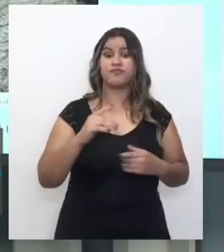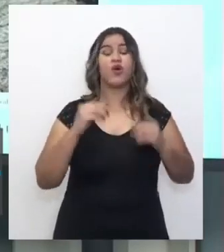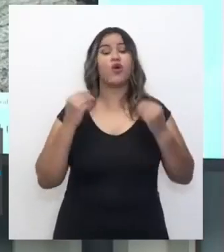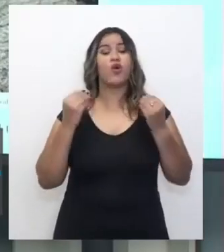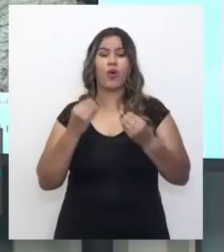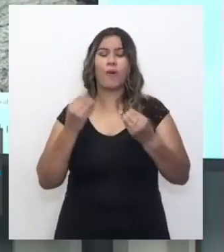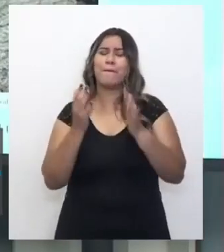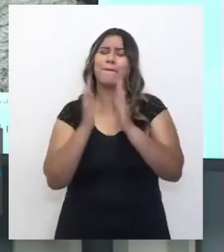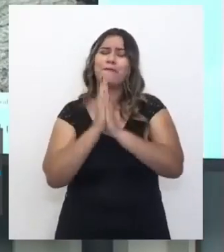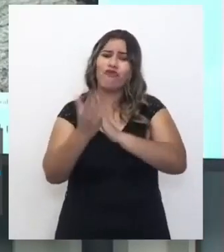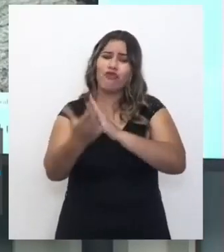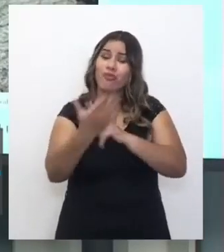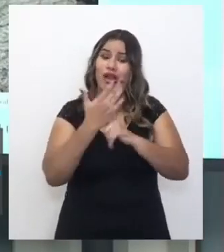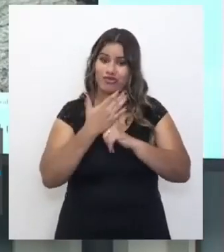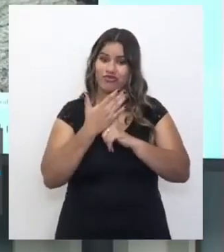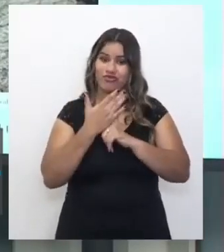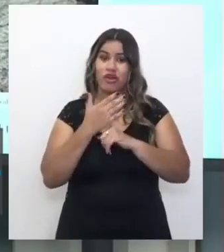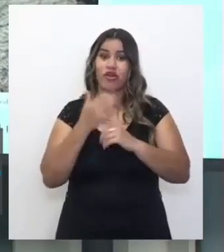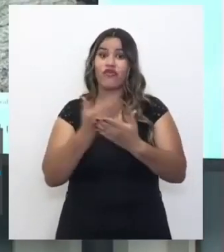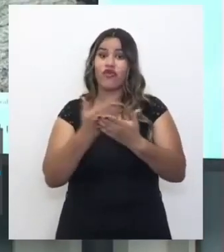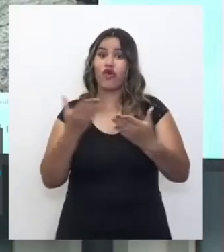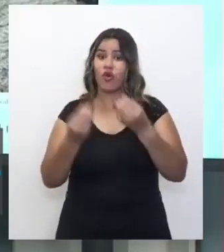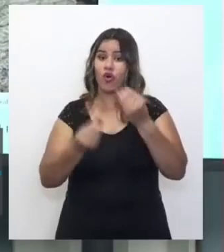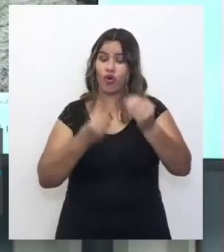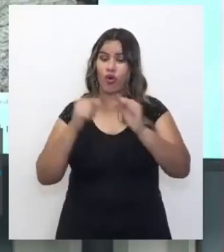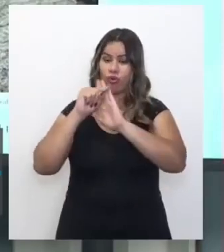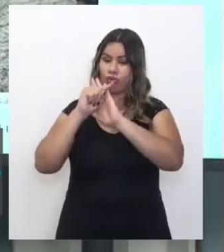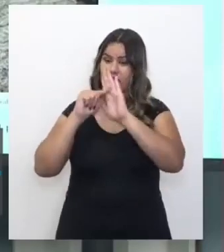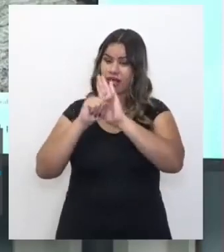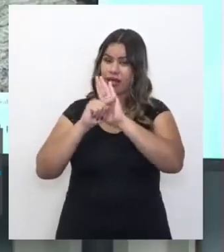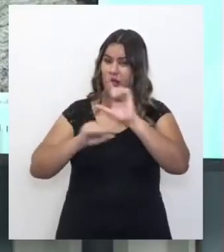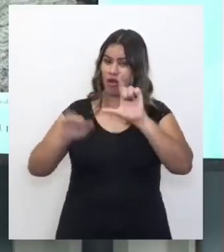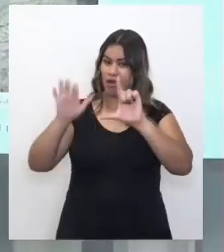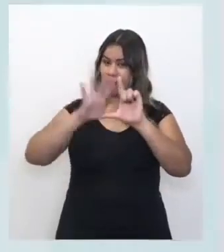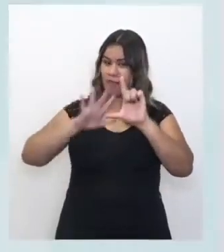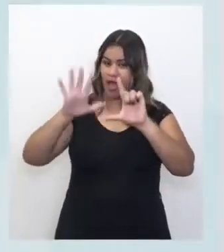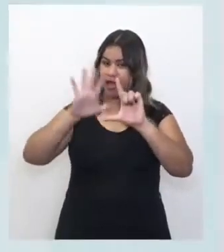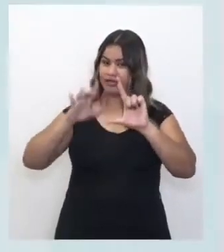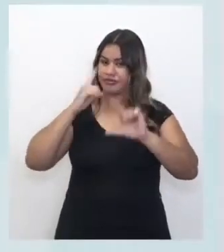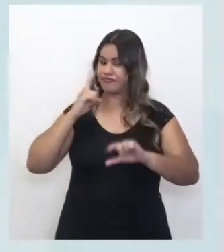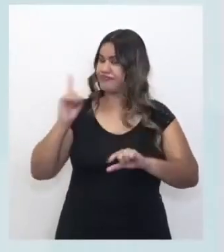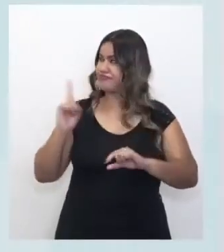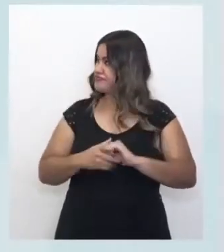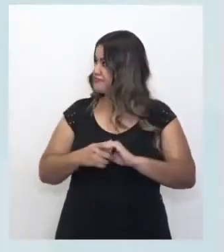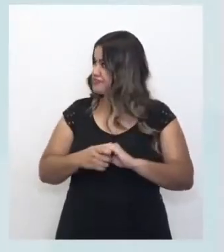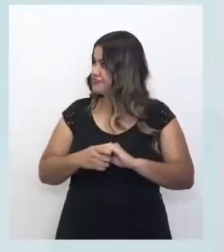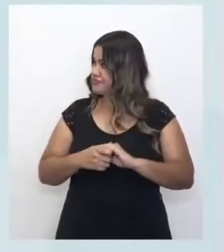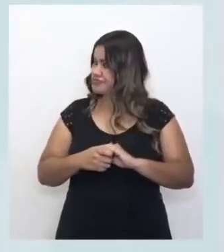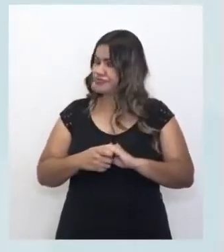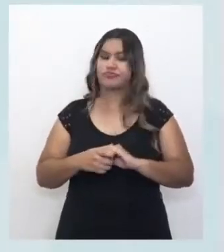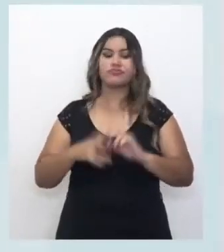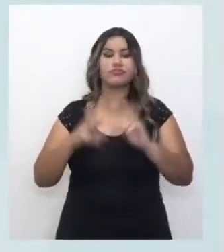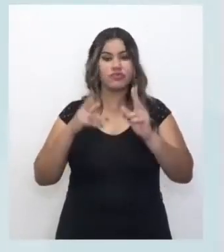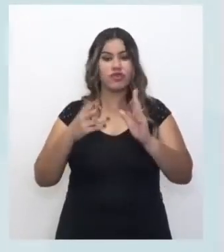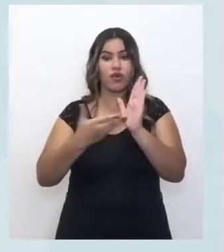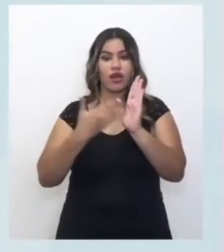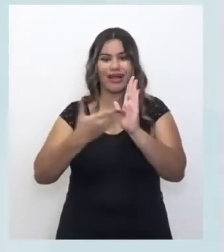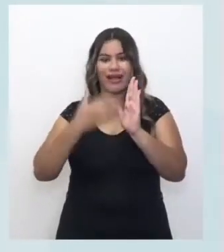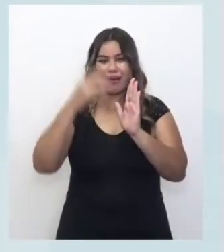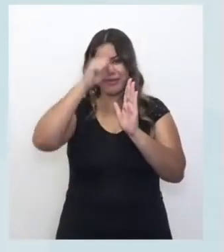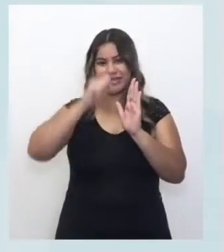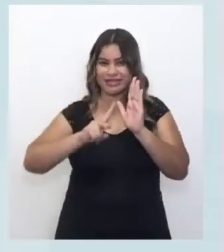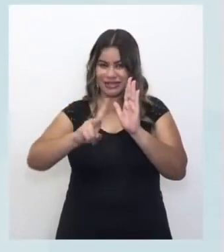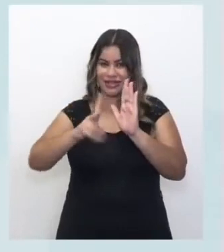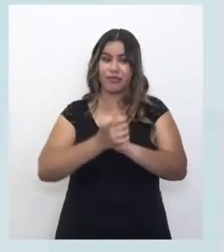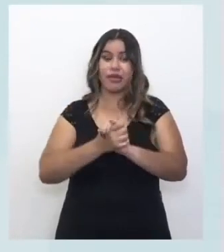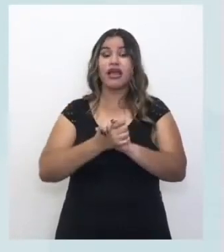ajuda de vocês. Eu quero que vocês façam o seguinte: analisem a imagem que está na tela, que é semelhante à do caderno Aprender Sempre,